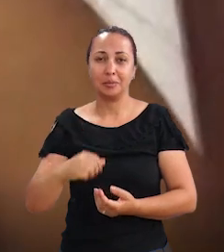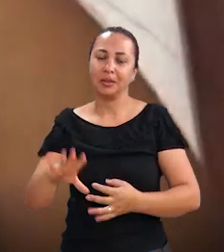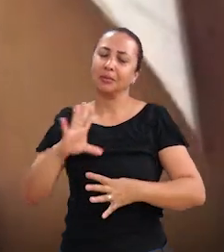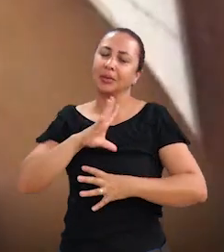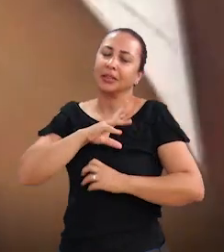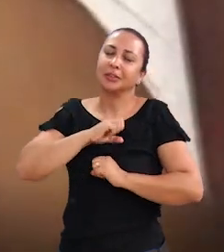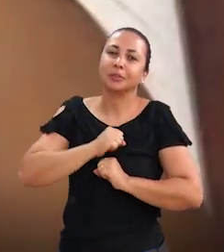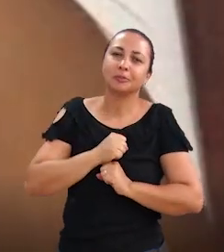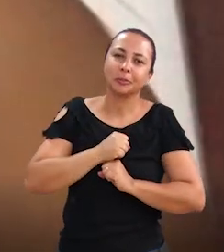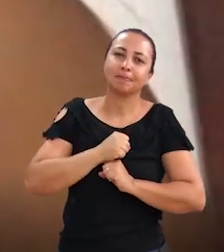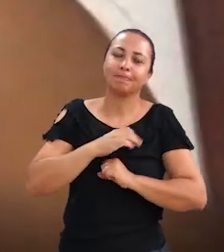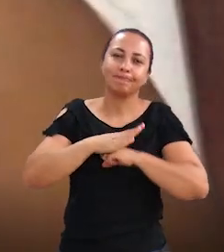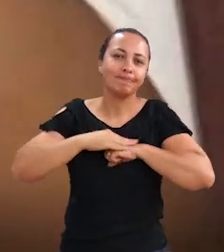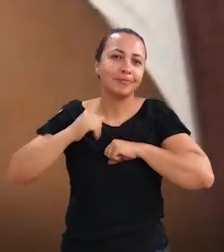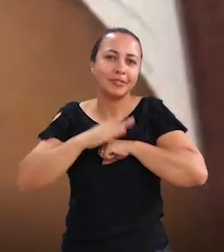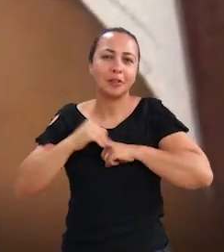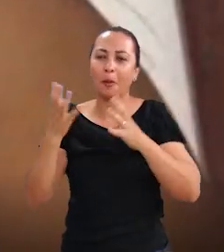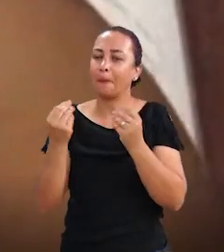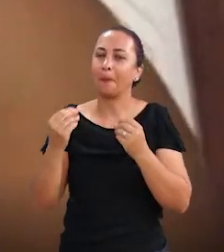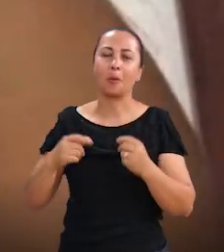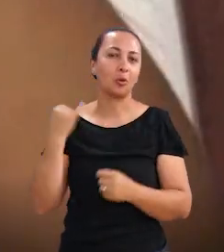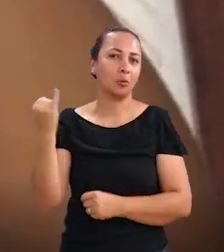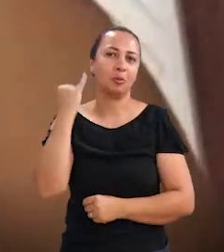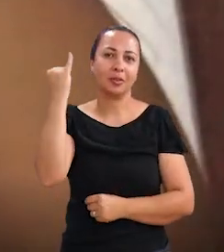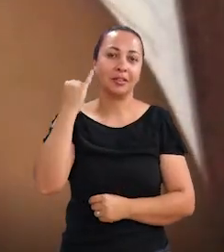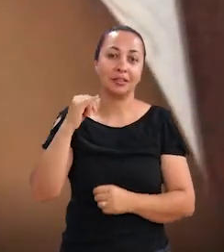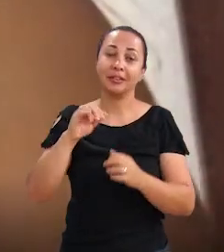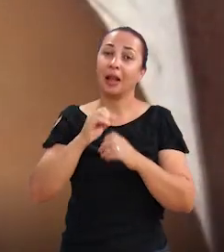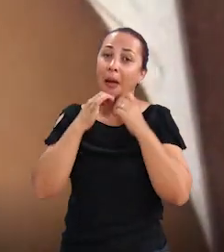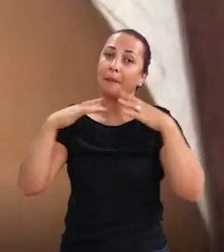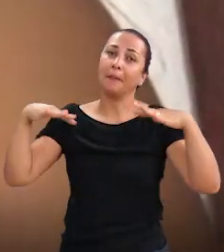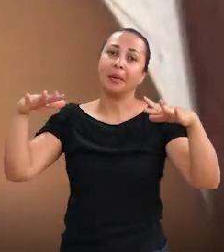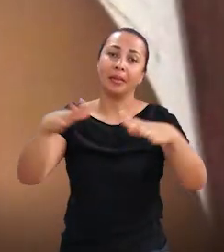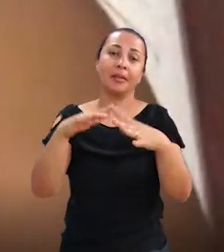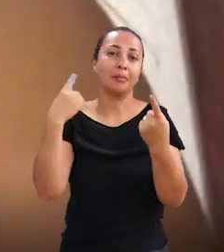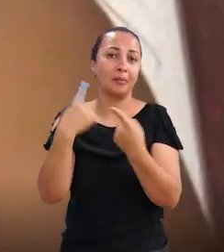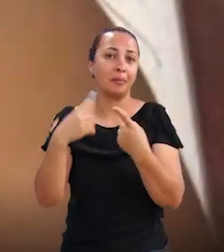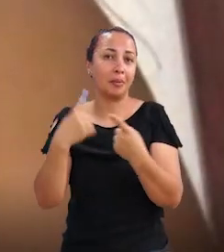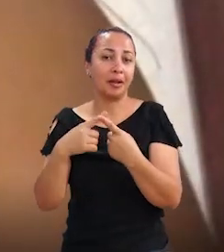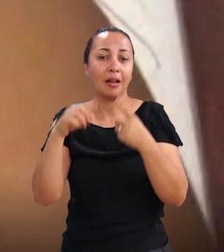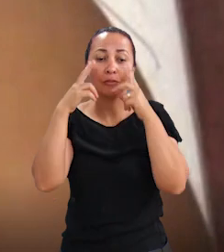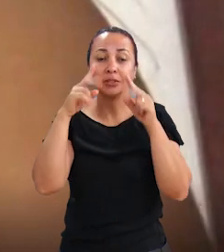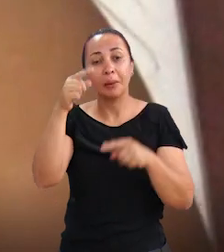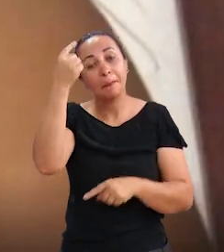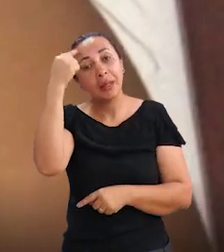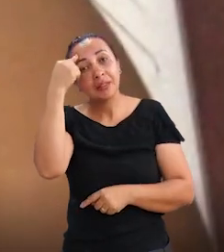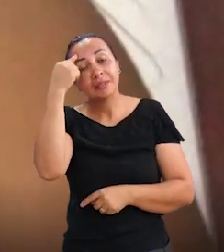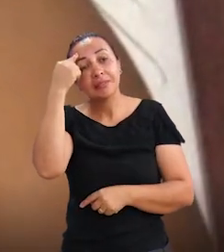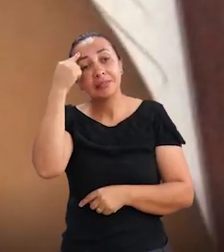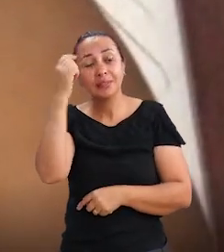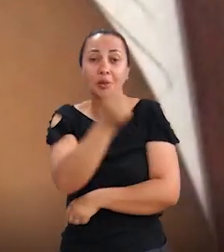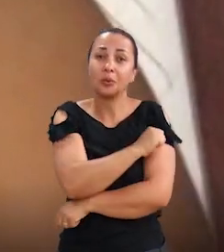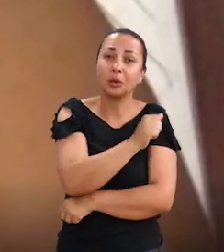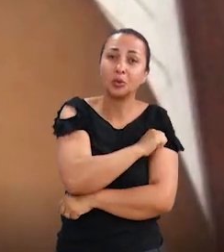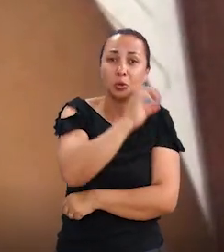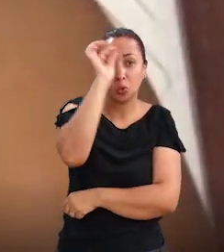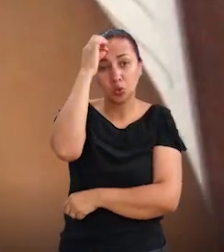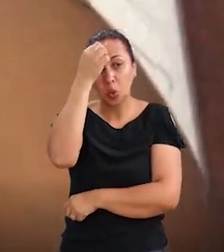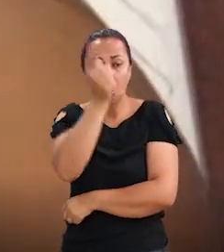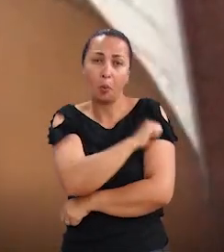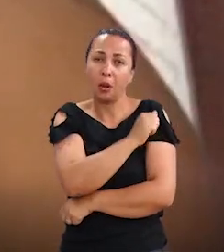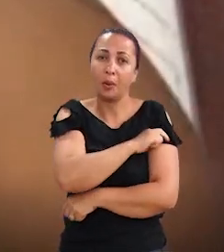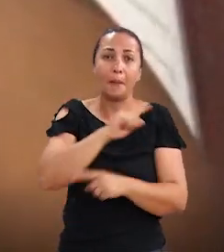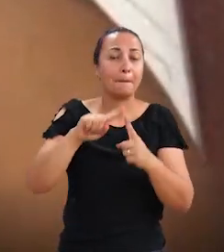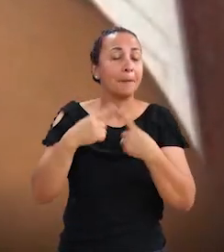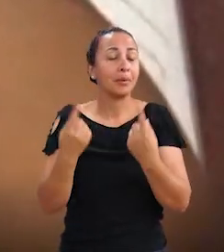saberes afetivos, que esse aí também foi muito importante na pandemia, porque é você pensar o aluno não só